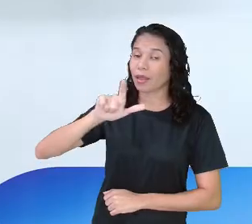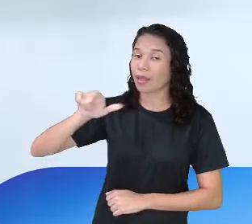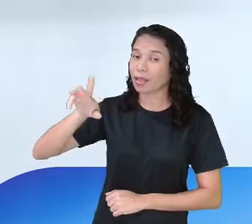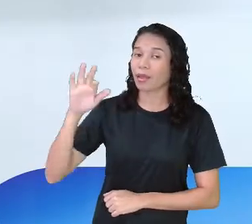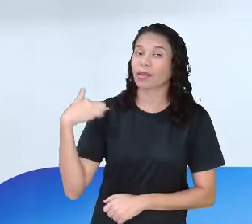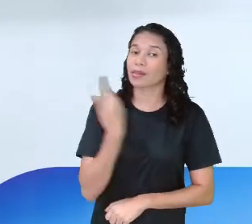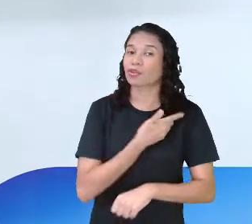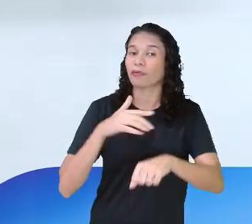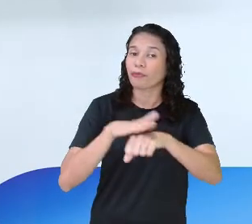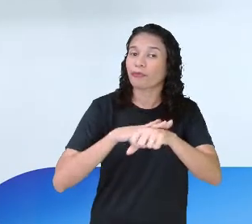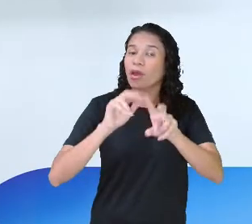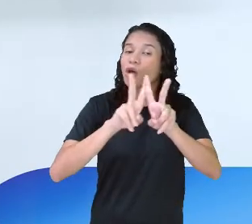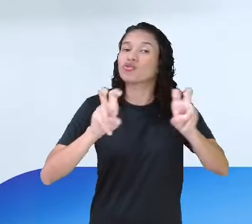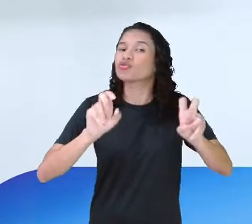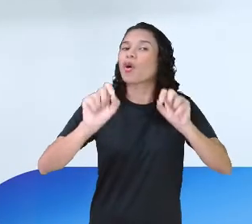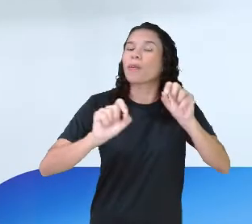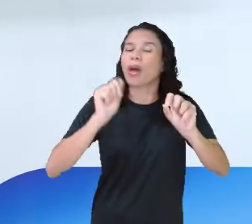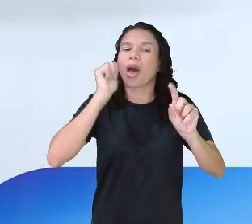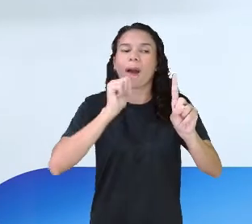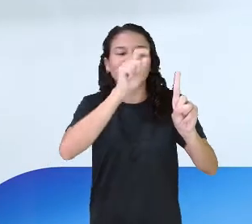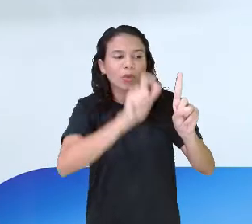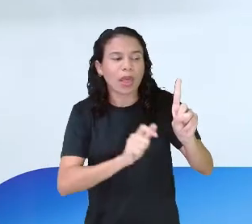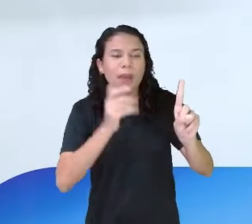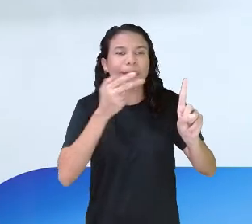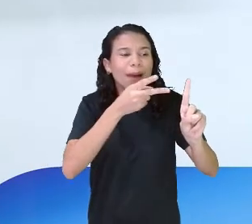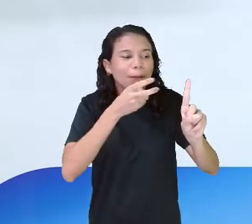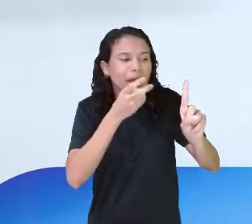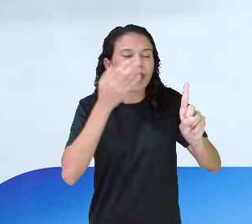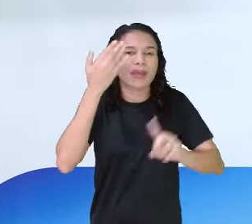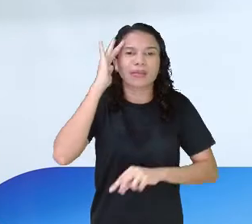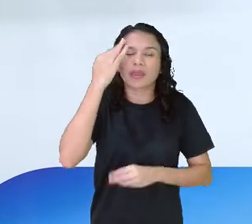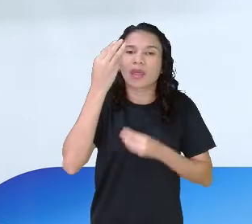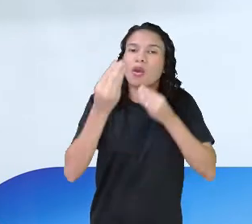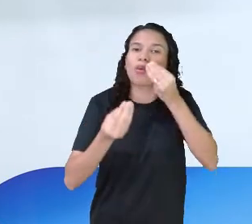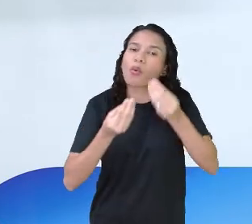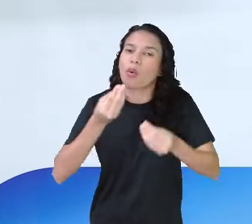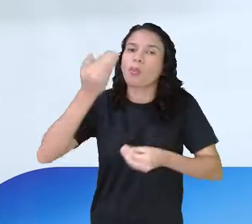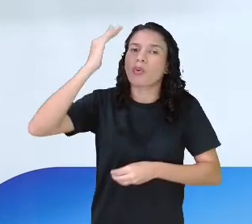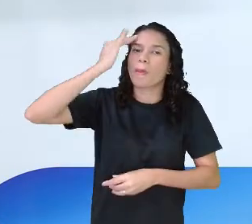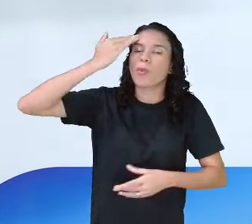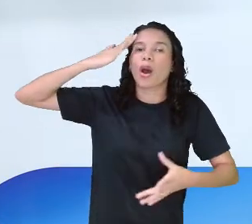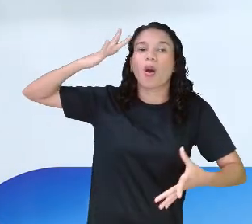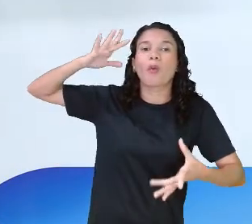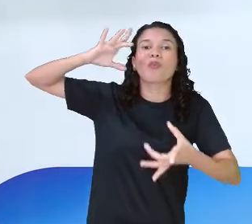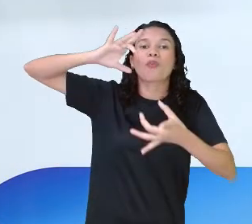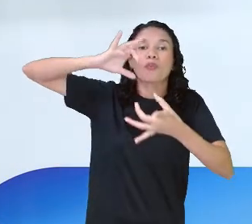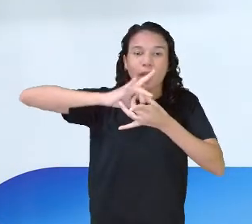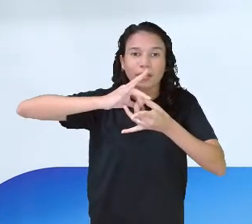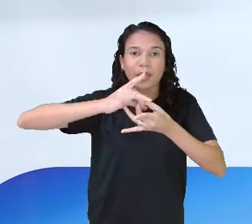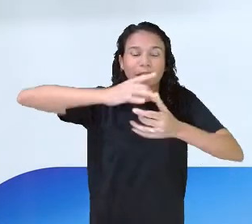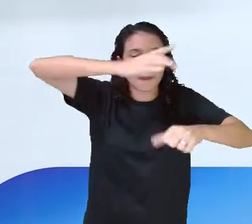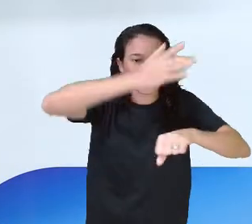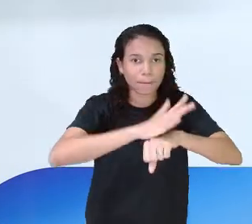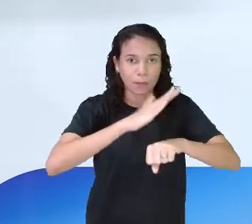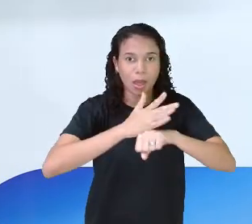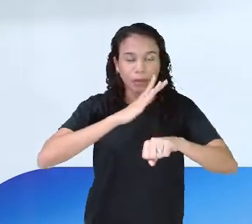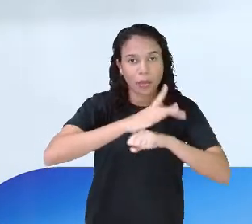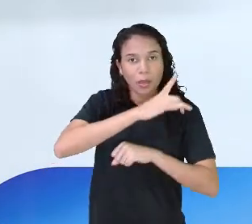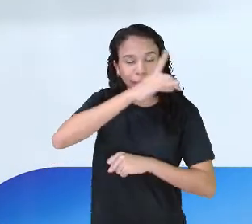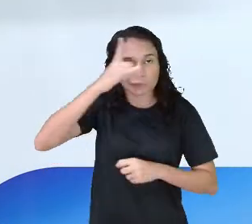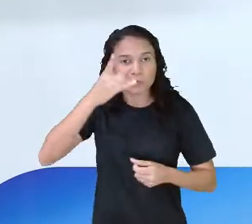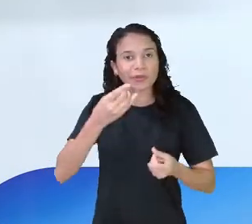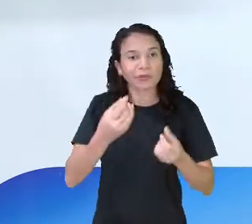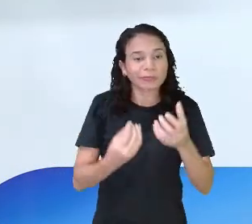a gente entender qual a importância da gente compreender a configuração dessa data, né?